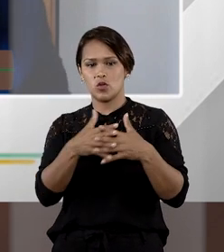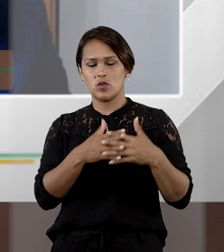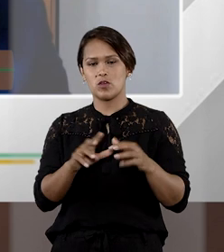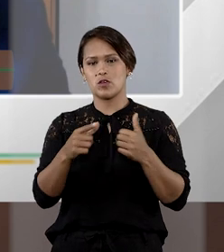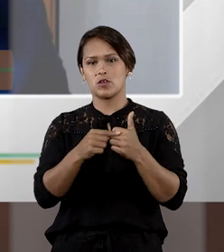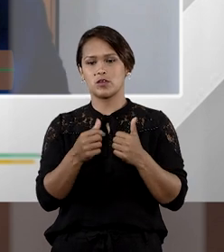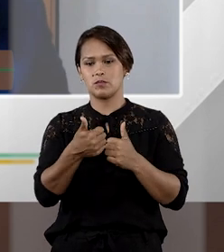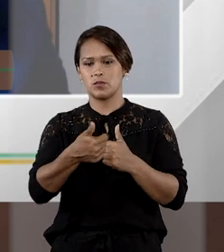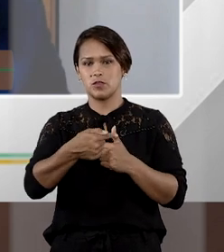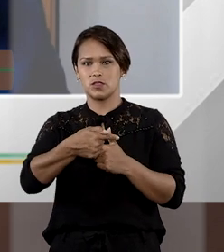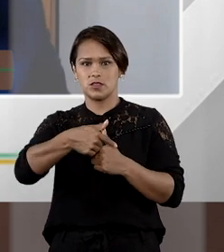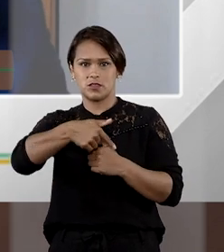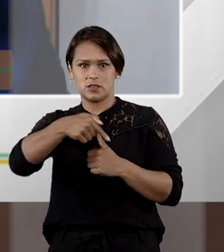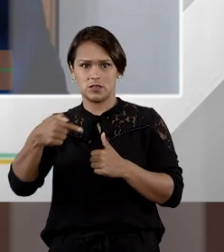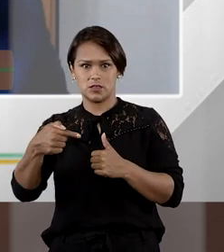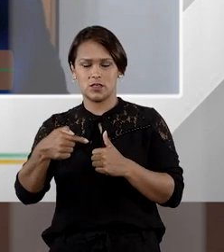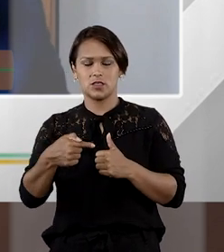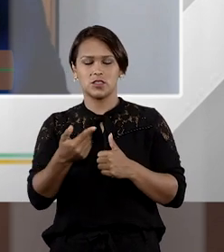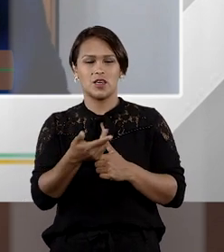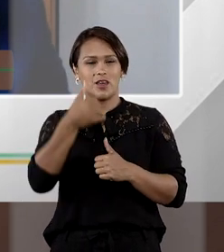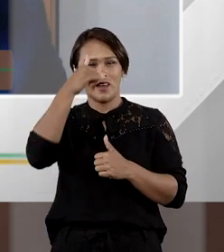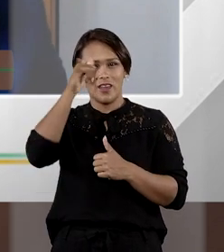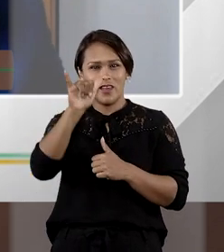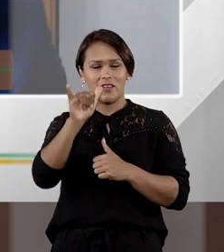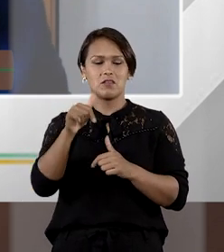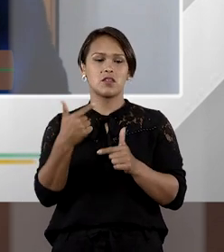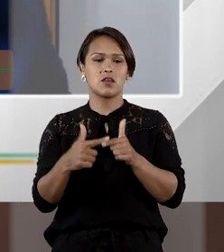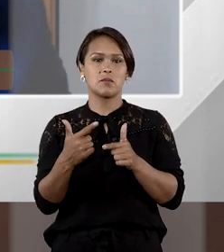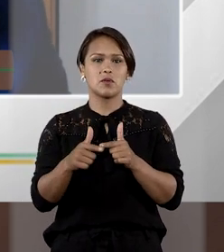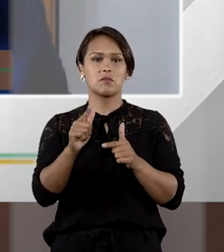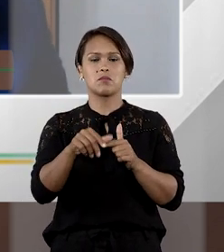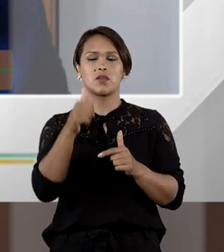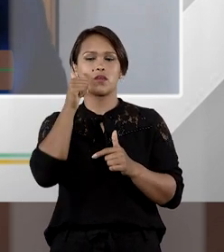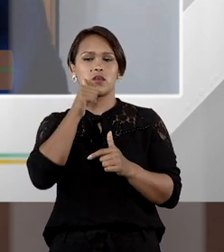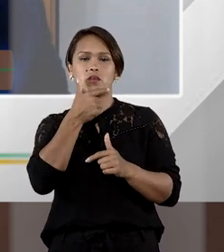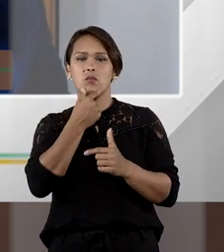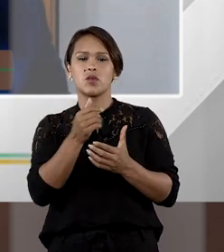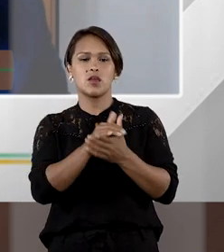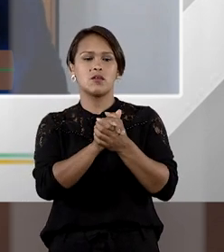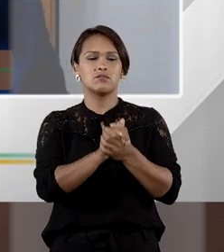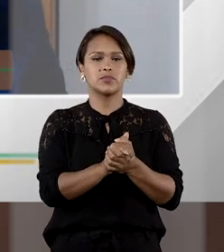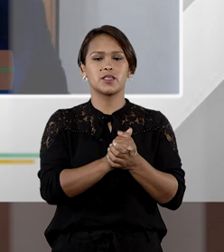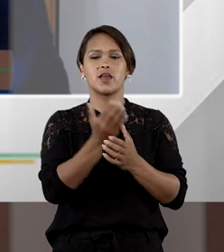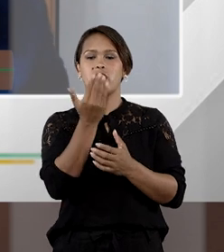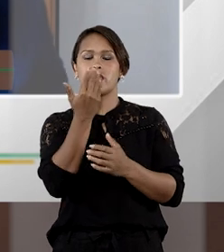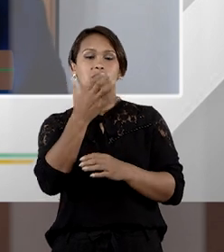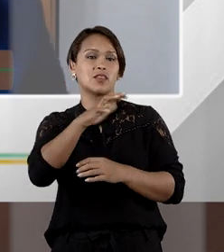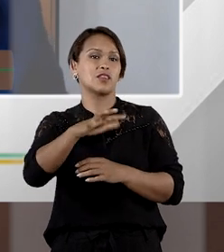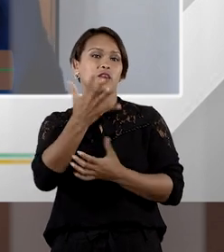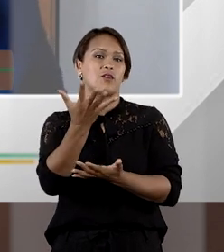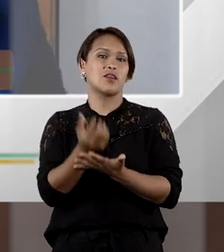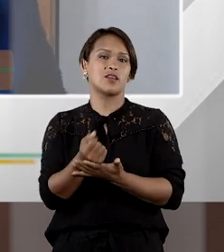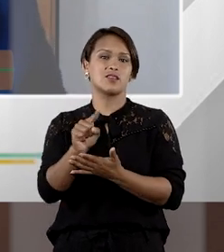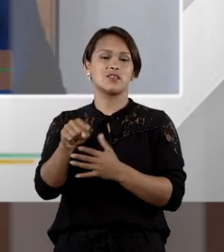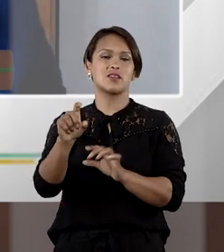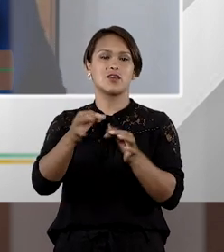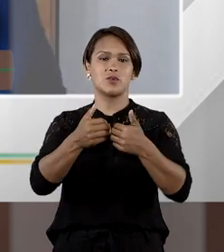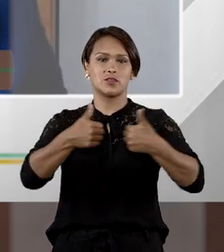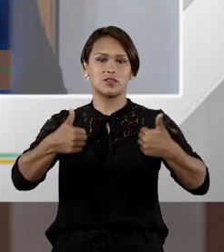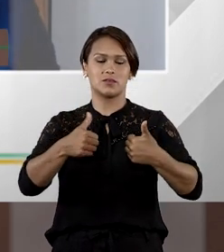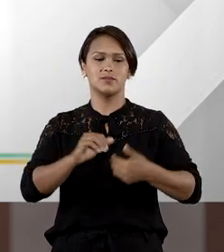artigo 1707 do Código Civil, a renúncia do cônjuge ou companheiro em relação aos alimentos quando fazem esse